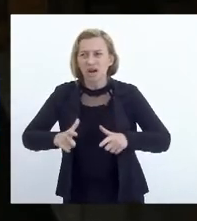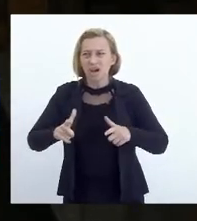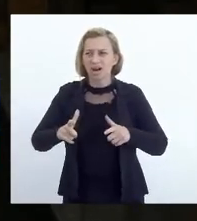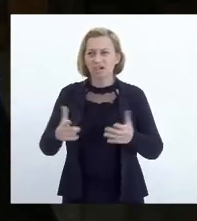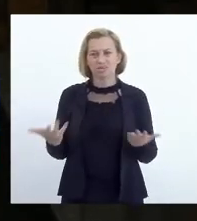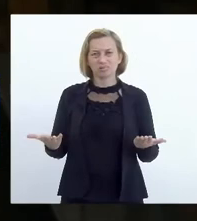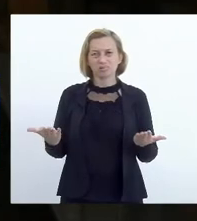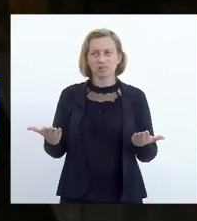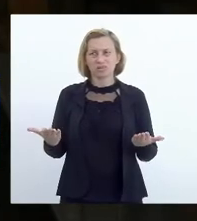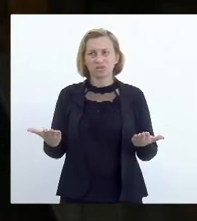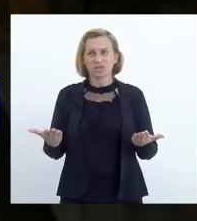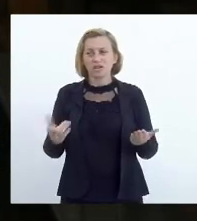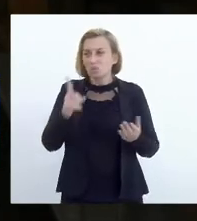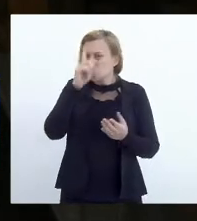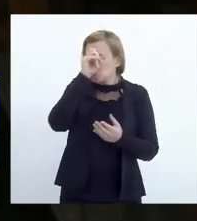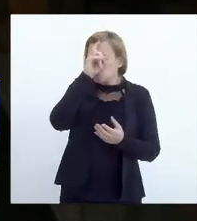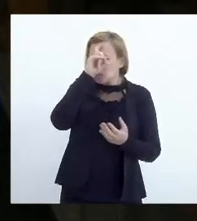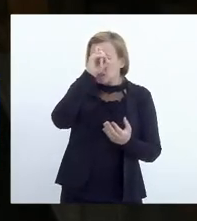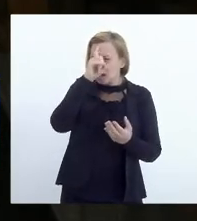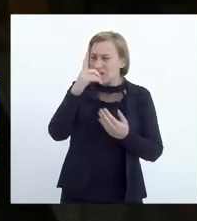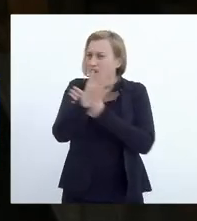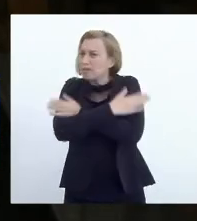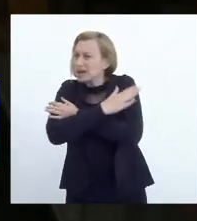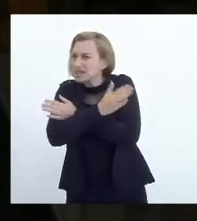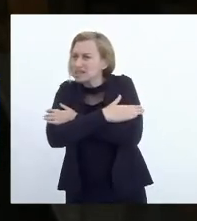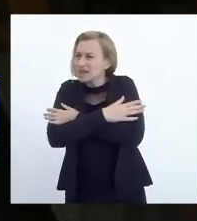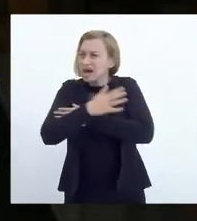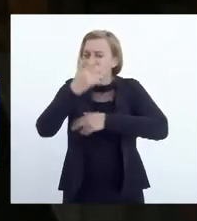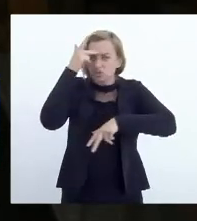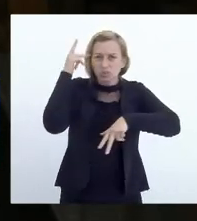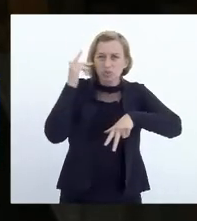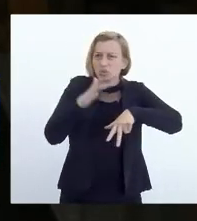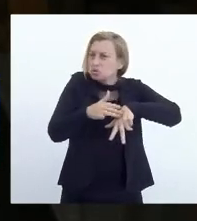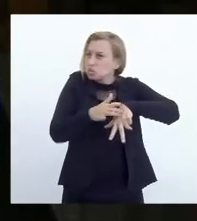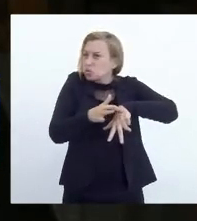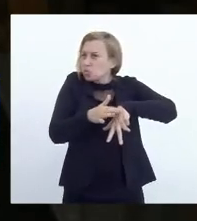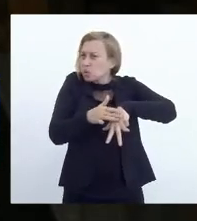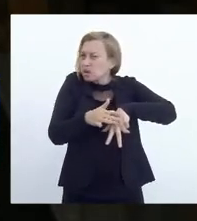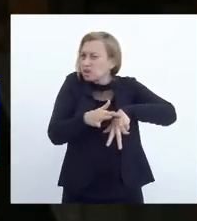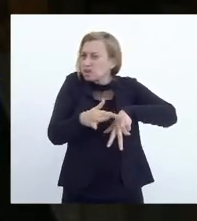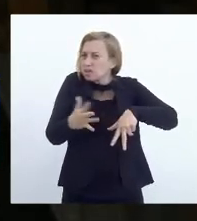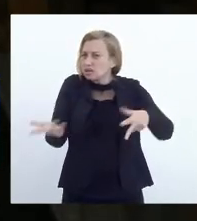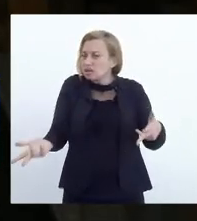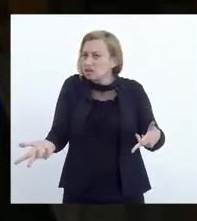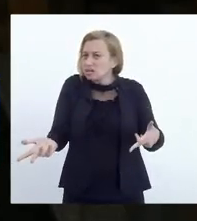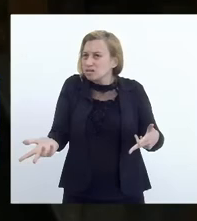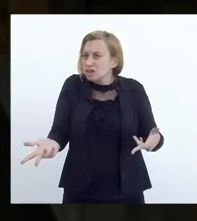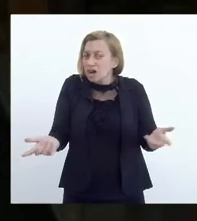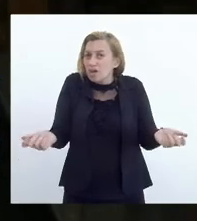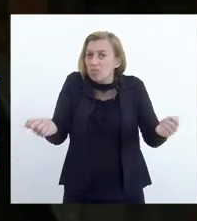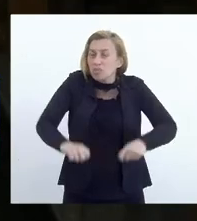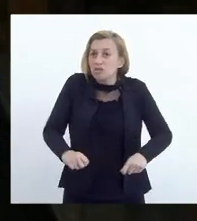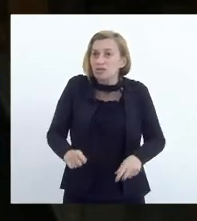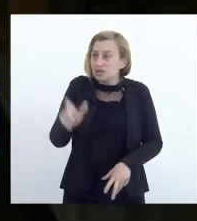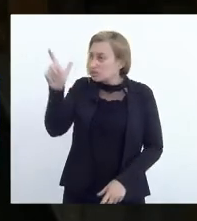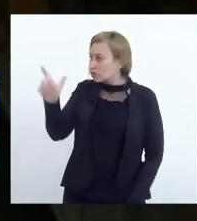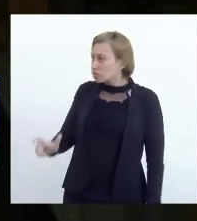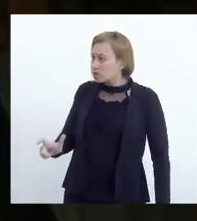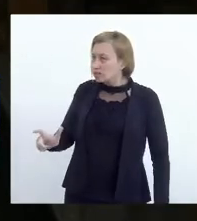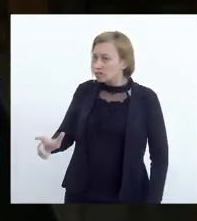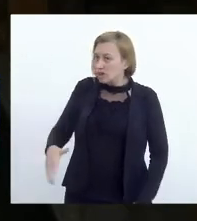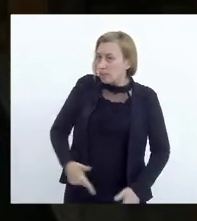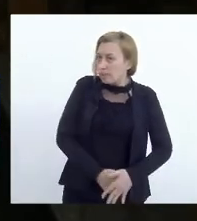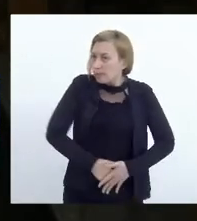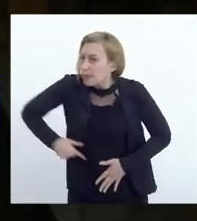pacientes, ele está colocando em risco a própria vida dele, Flávio. A possibilidade de um paciente pegar uma arma